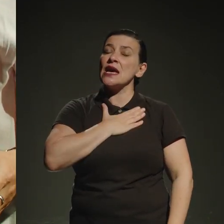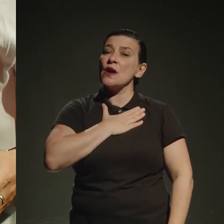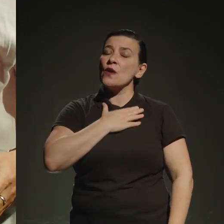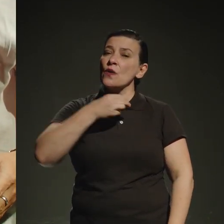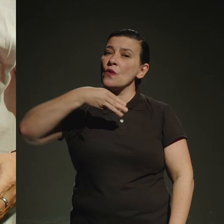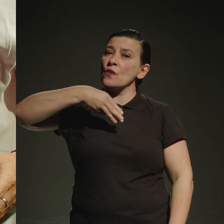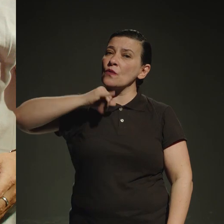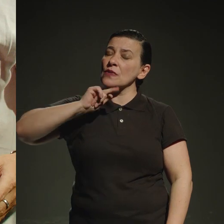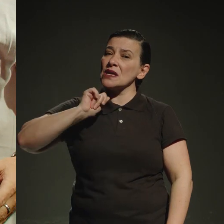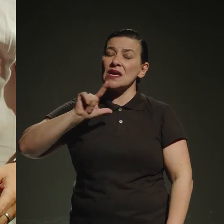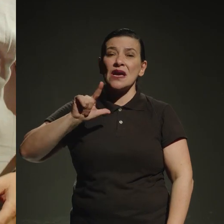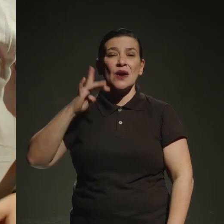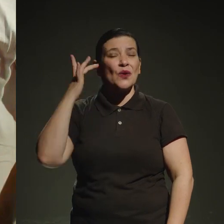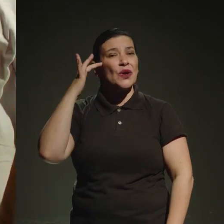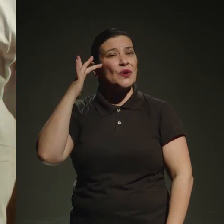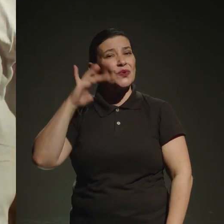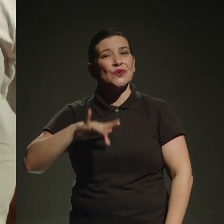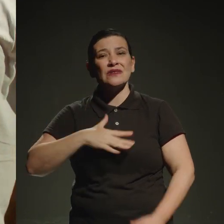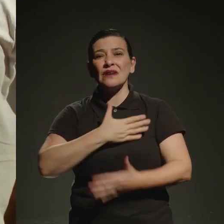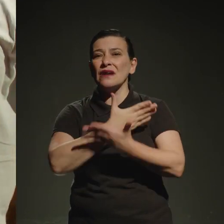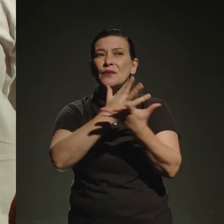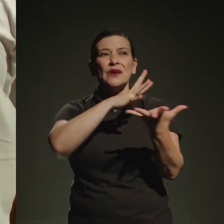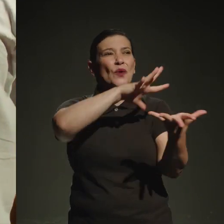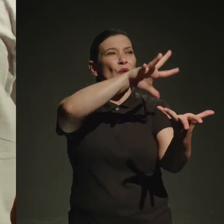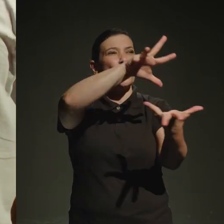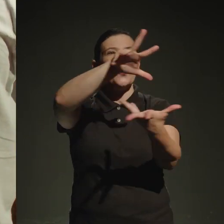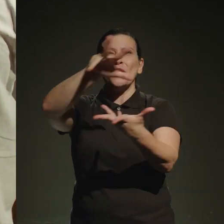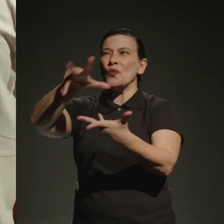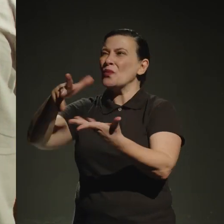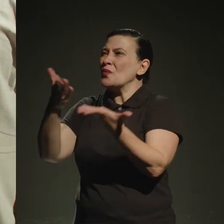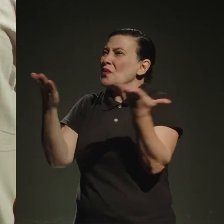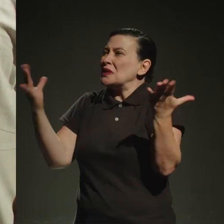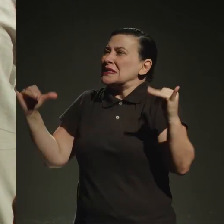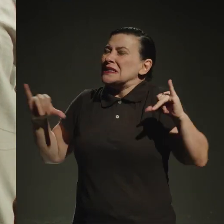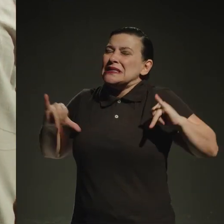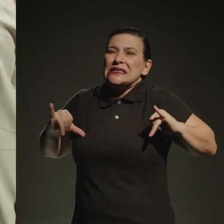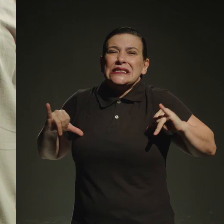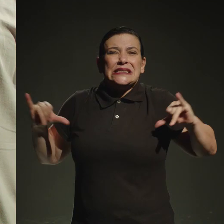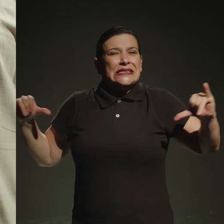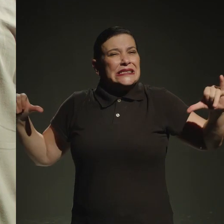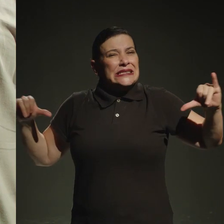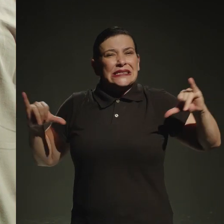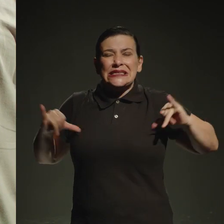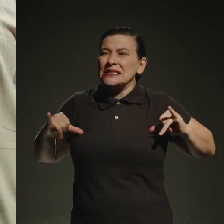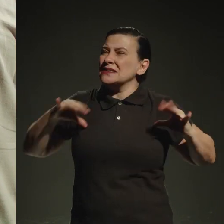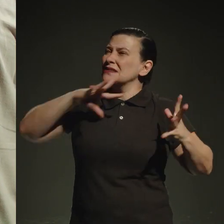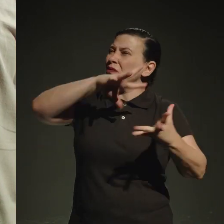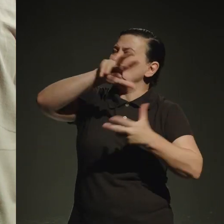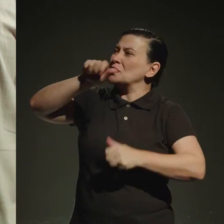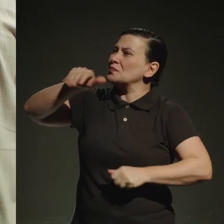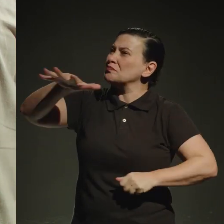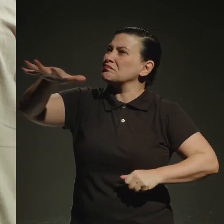sabia, senhor, que o mundo era tão vasto e doloroso e que, desejando a vastidão